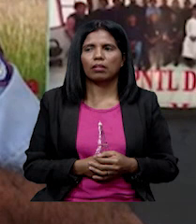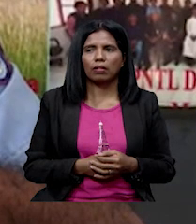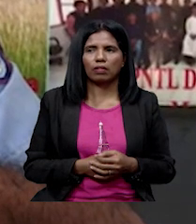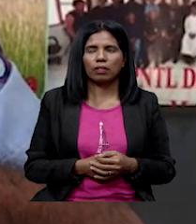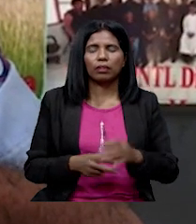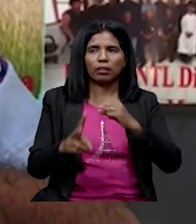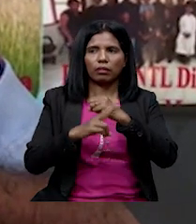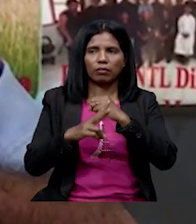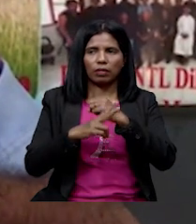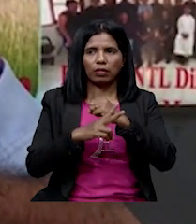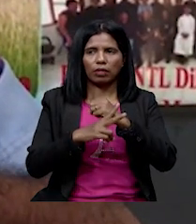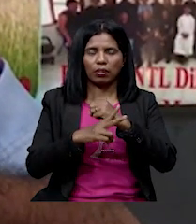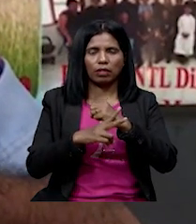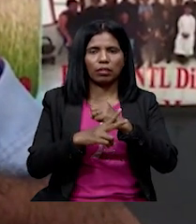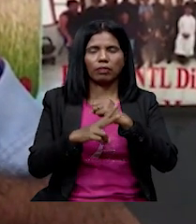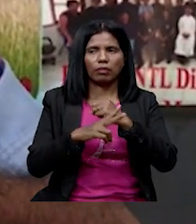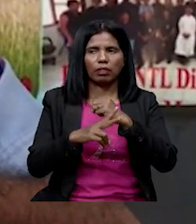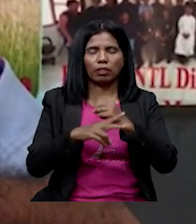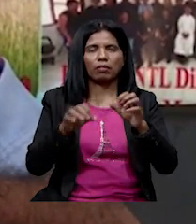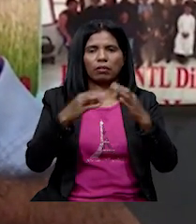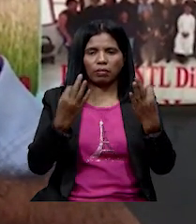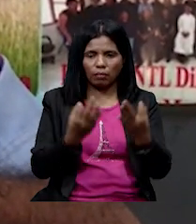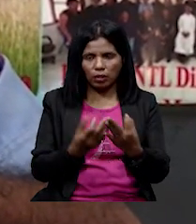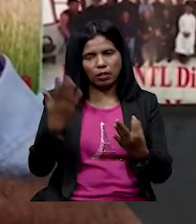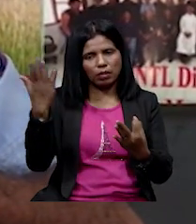vítima, área vítima na família Sira Enaba,